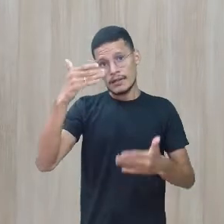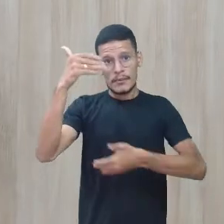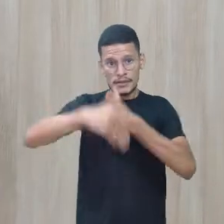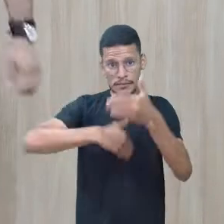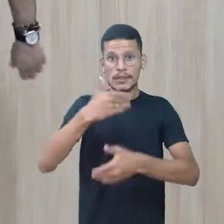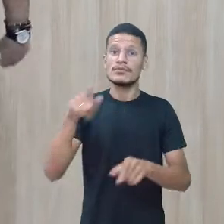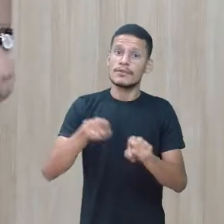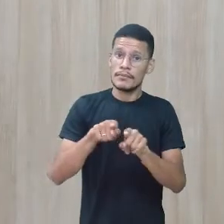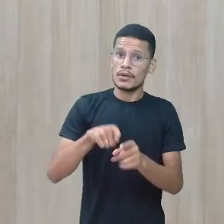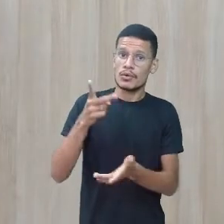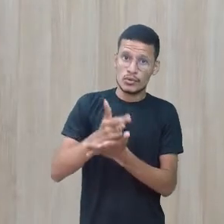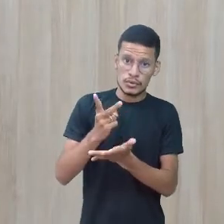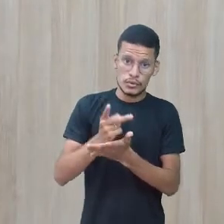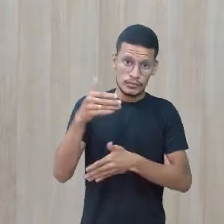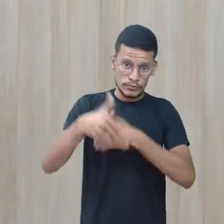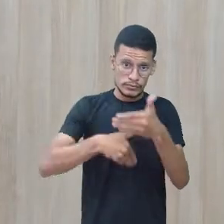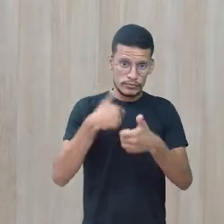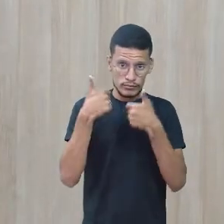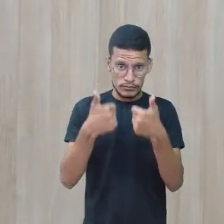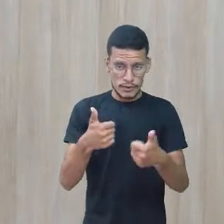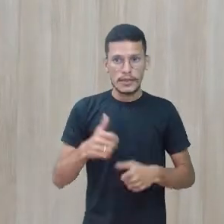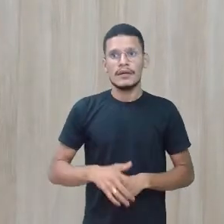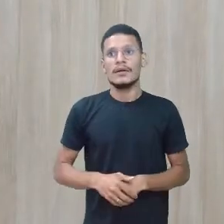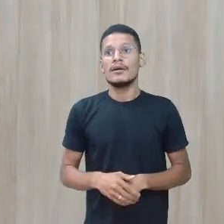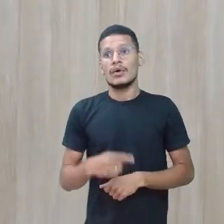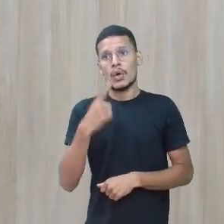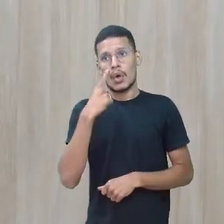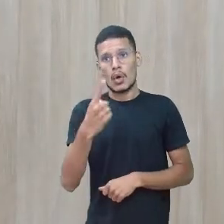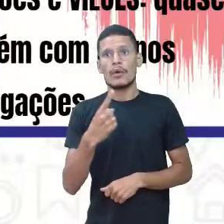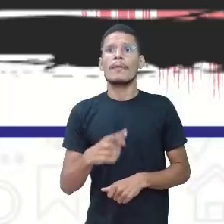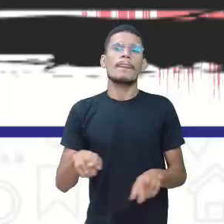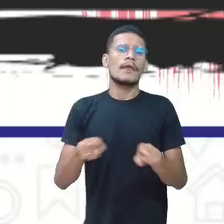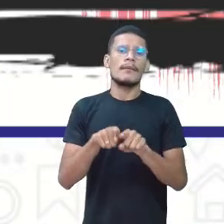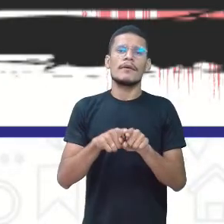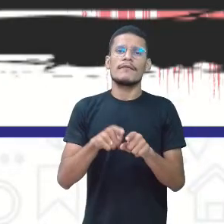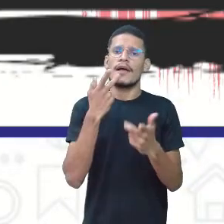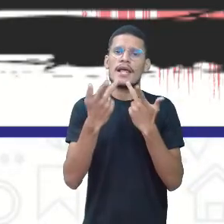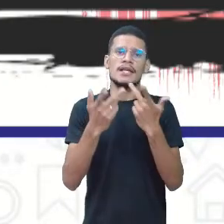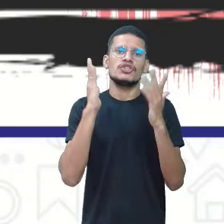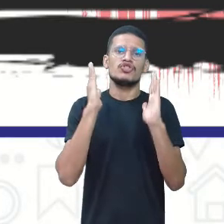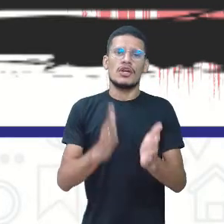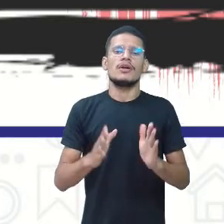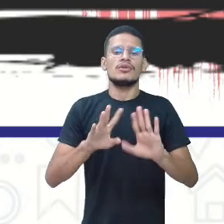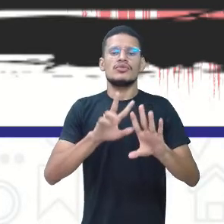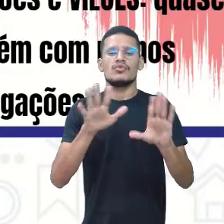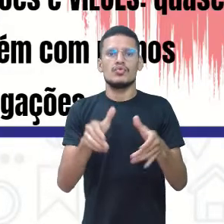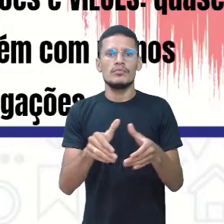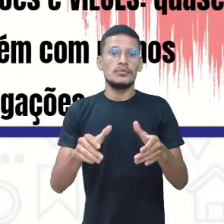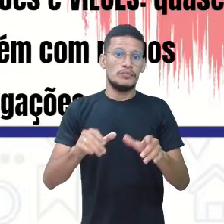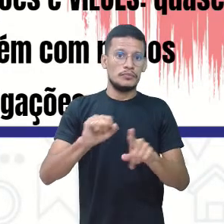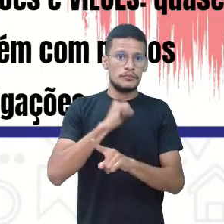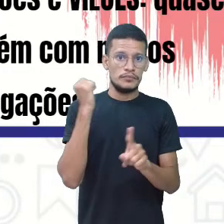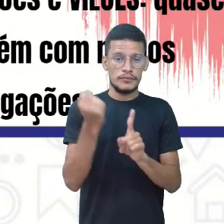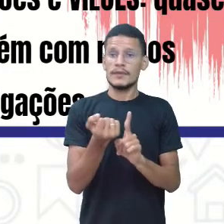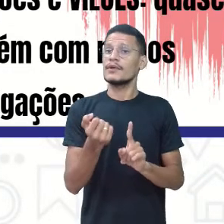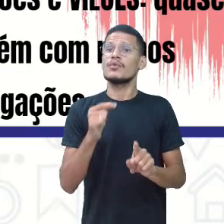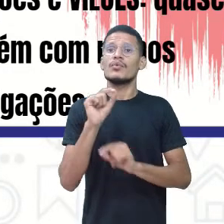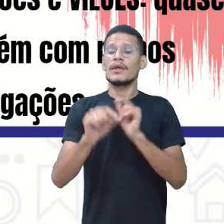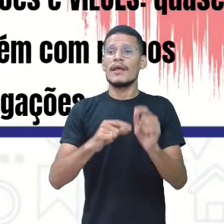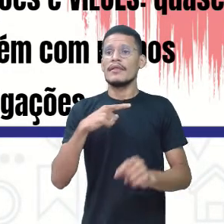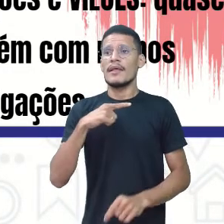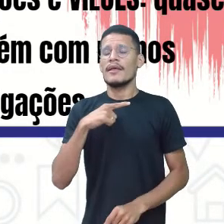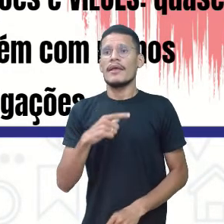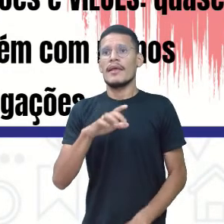e continue participando, certo? Então veja aqui, ó, lembrando, como a gente falou aqui das classes sociais, né? Então a gente tem a questão